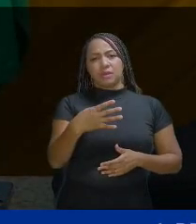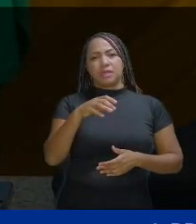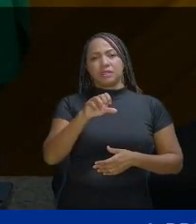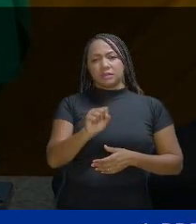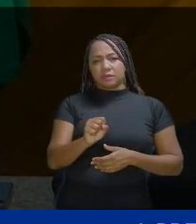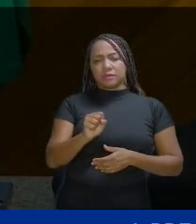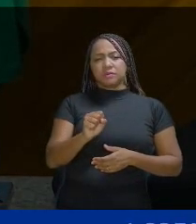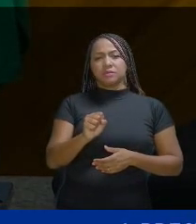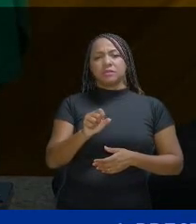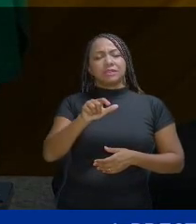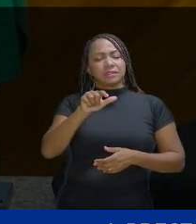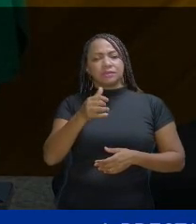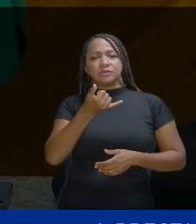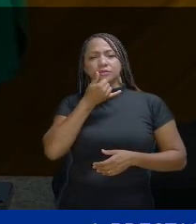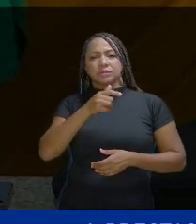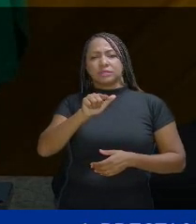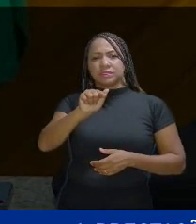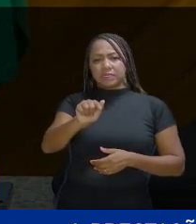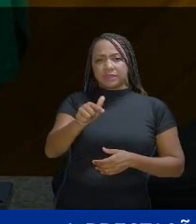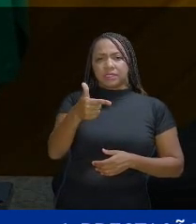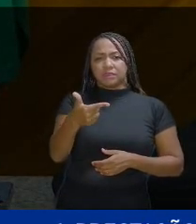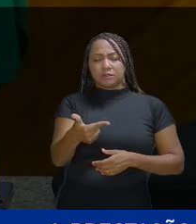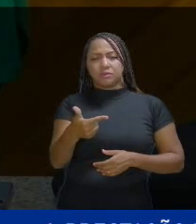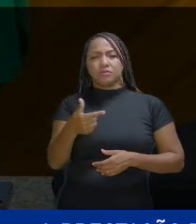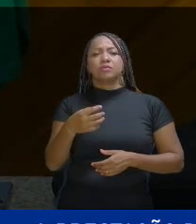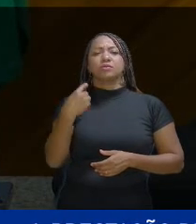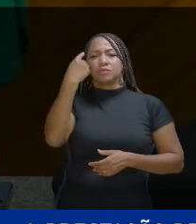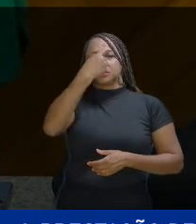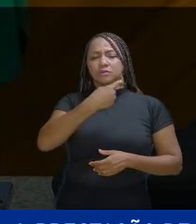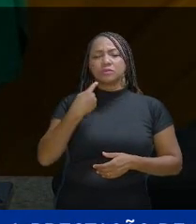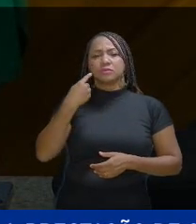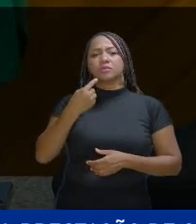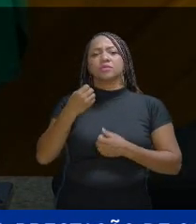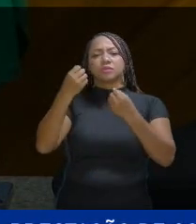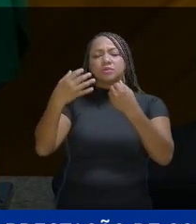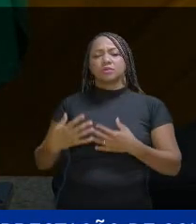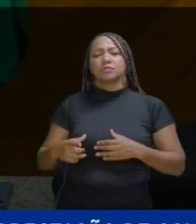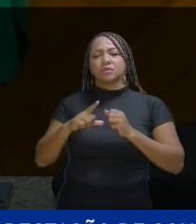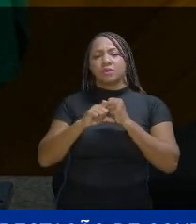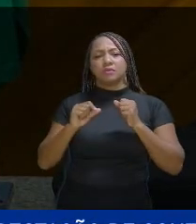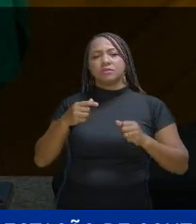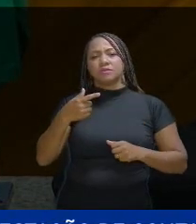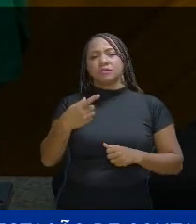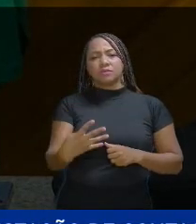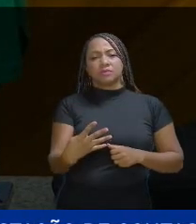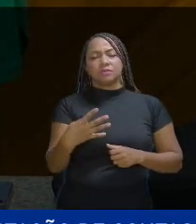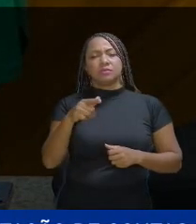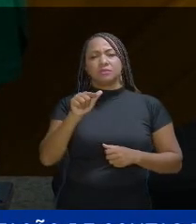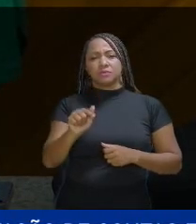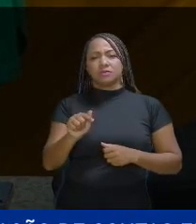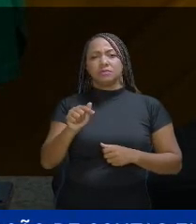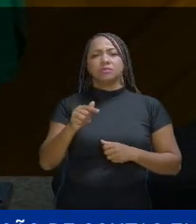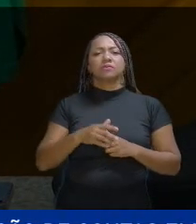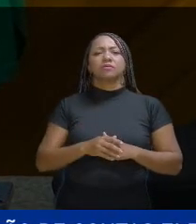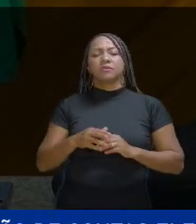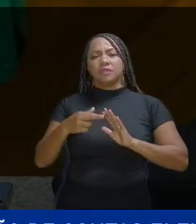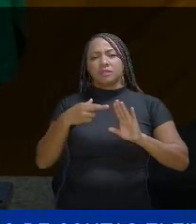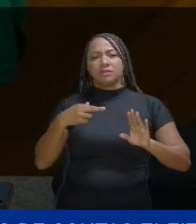no prazo de 72 horas, conforme estabelecido no artigo 47, inciso 1º da Resolução